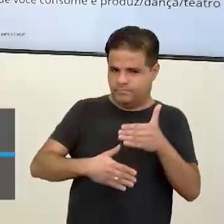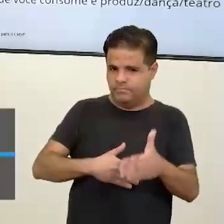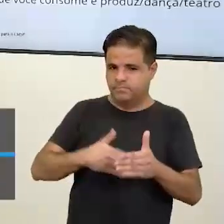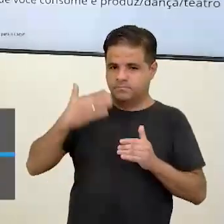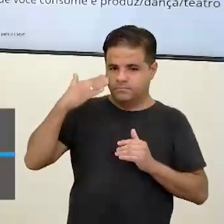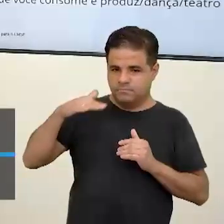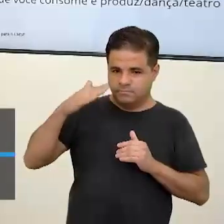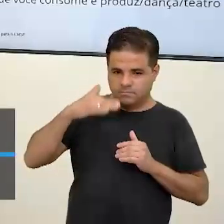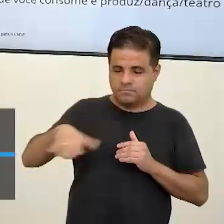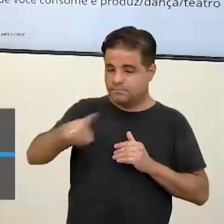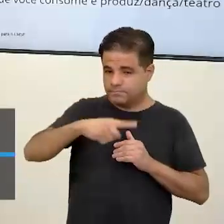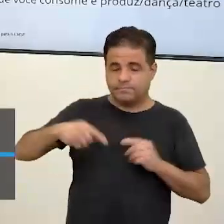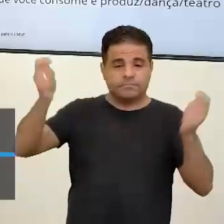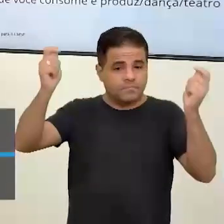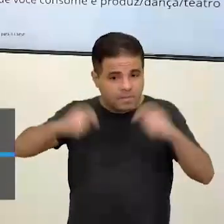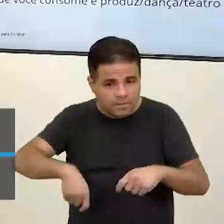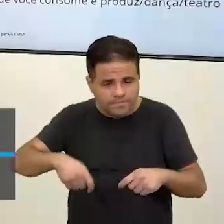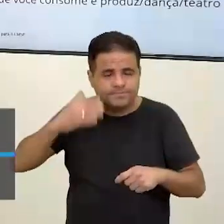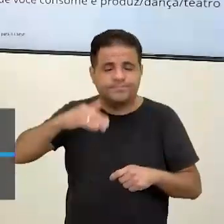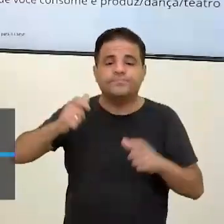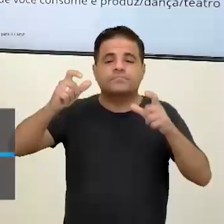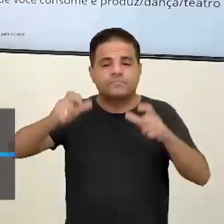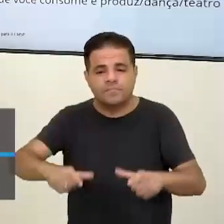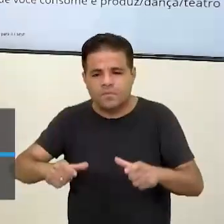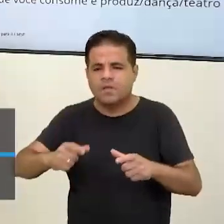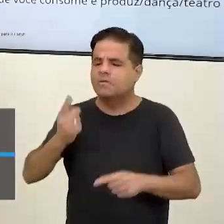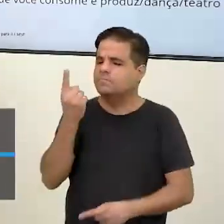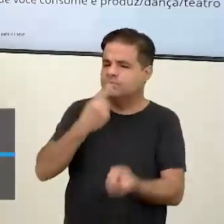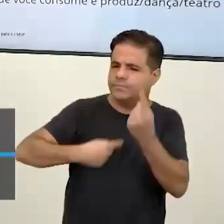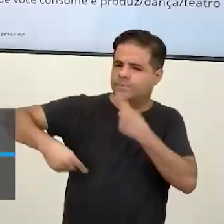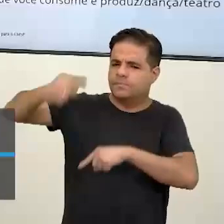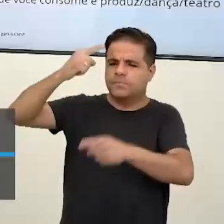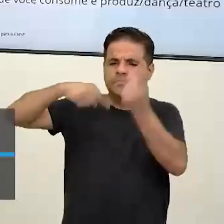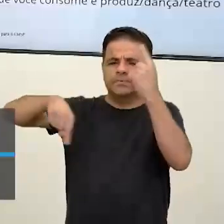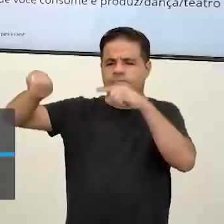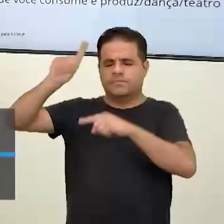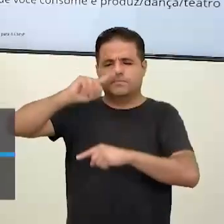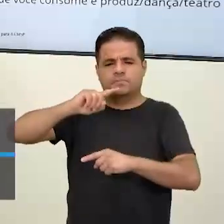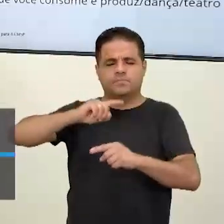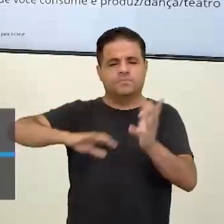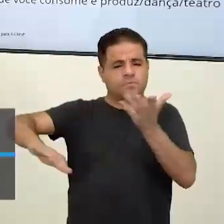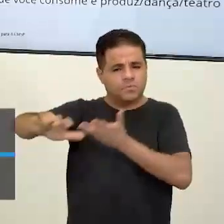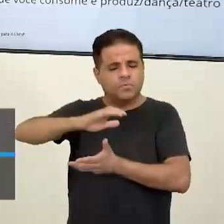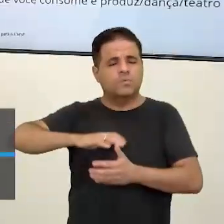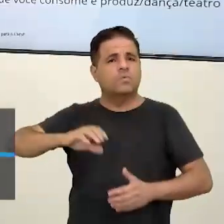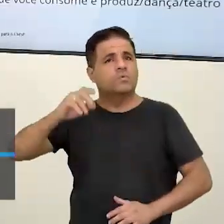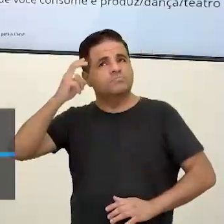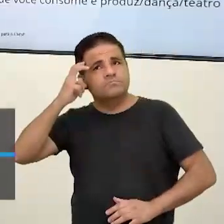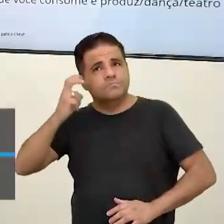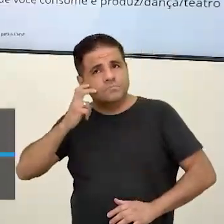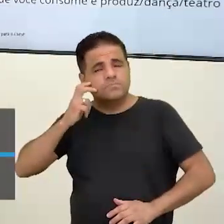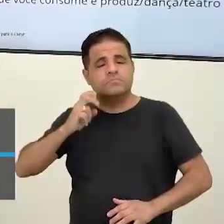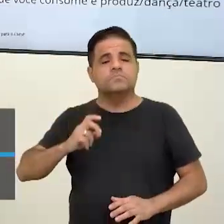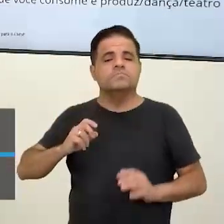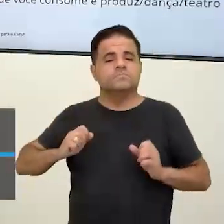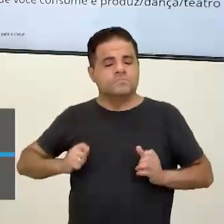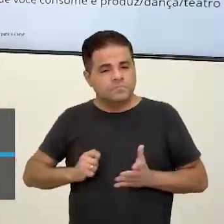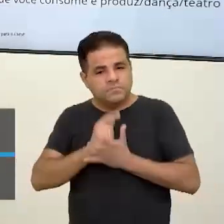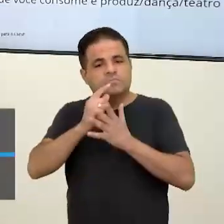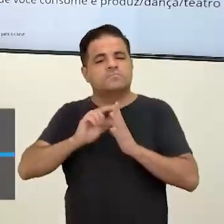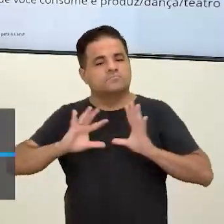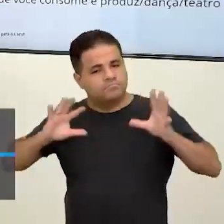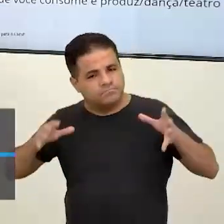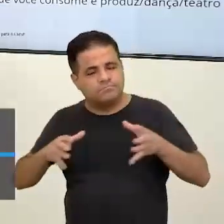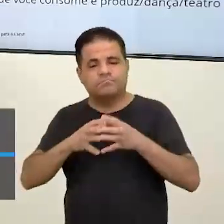compreendido, né, para que a gente entenda o lugar da Revolução Industrial, o lugar da cultura de massa, do consumo de massa, da produção